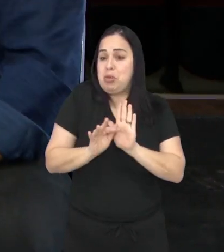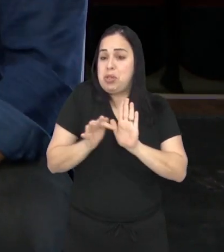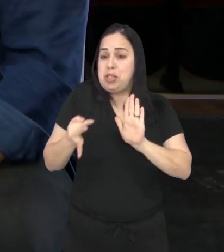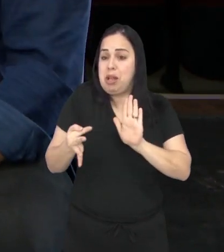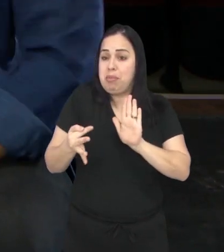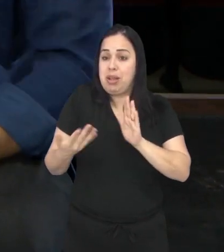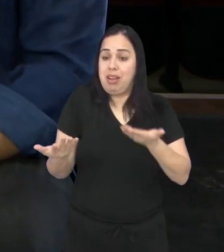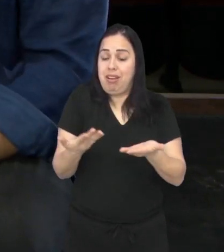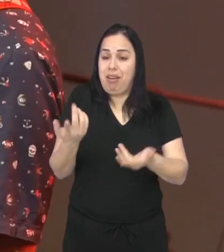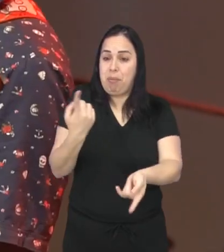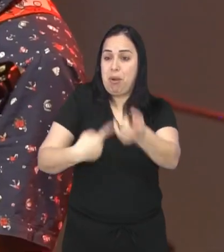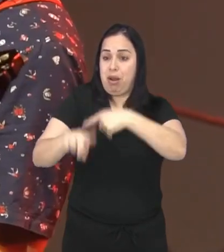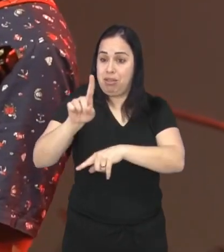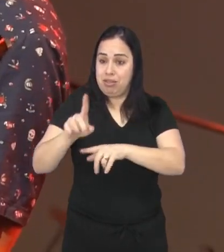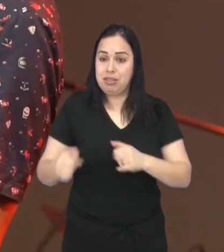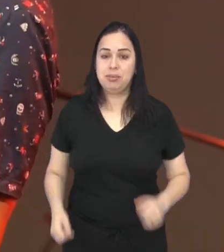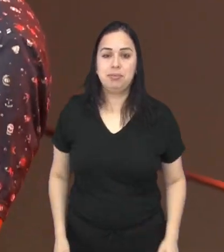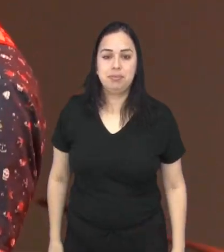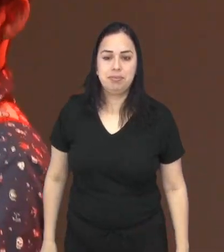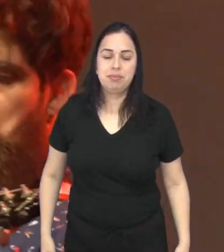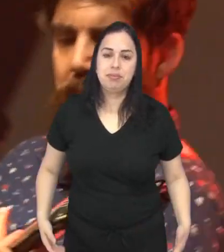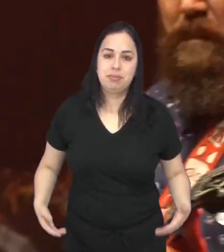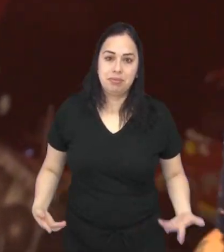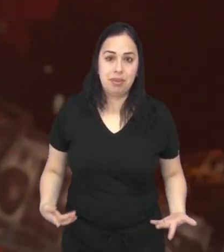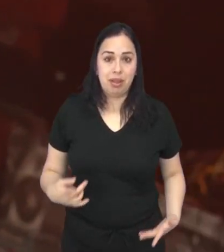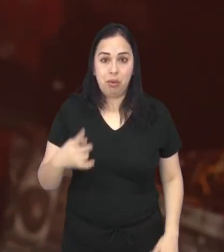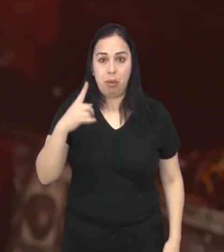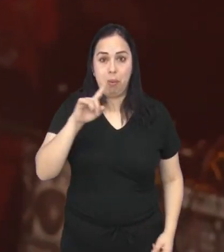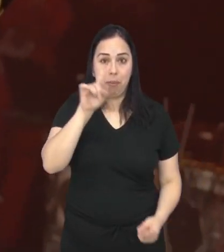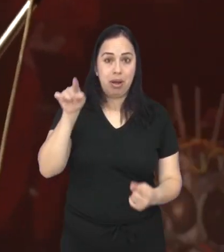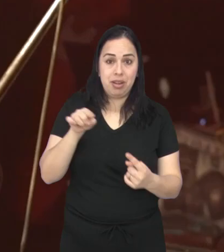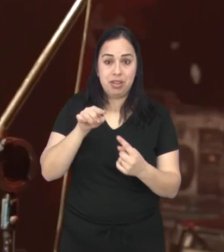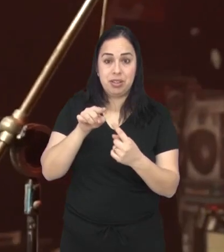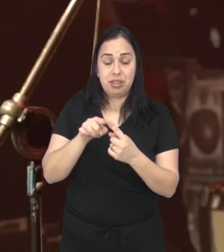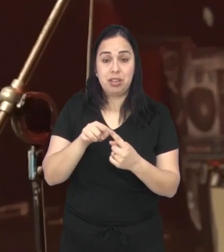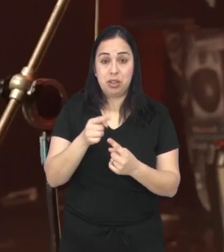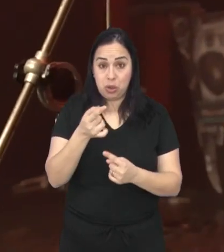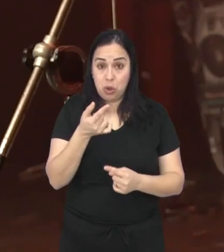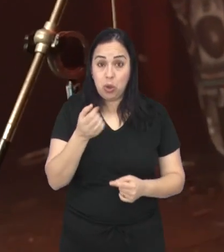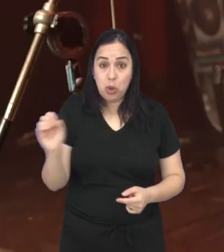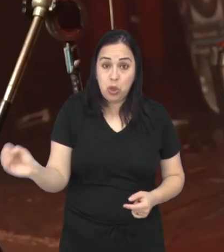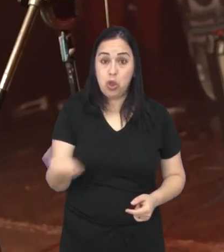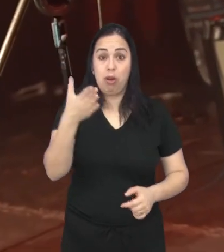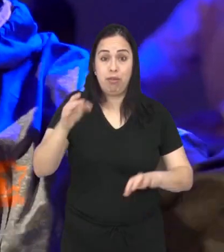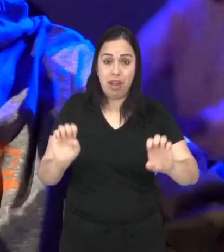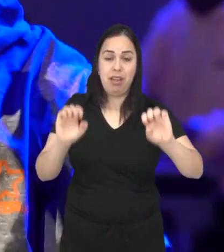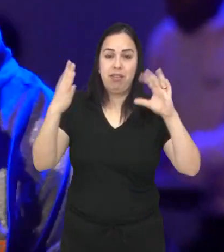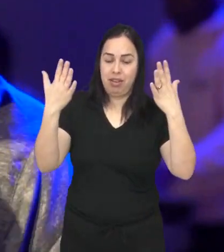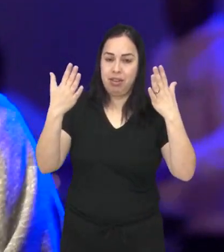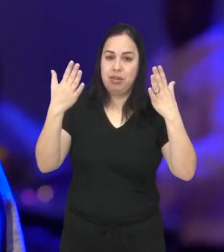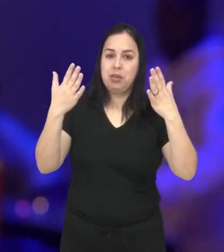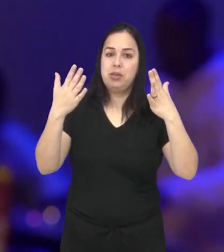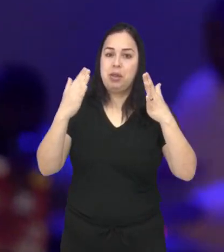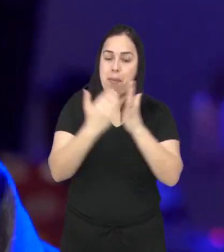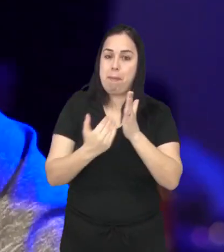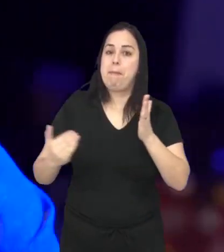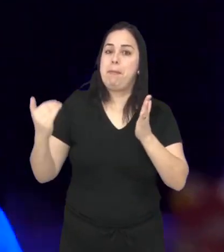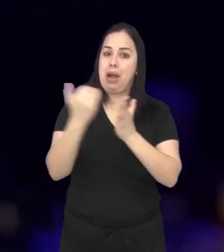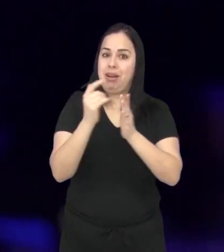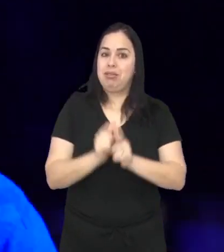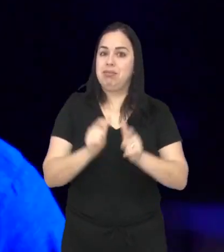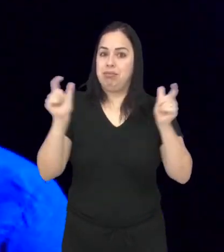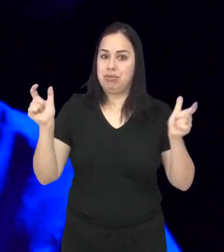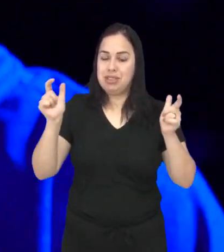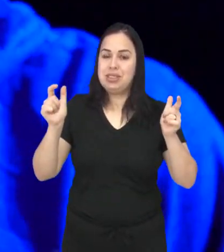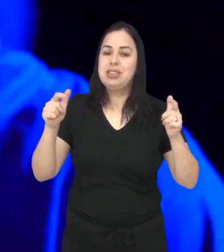no mesmo espaço. E a ideia é de que a próxima edição do projeto seja ainda maior e que a longo prazo o Start Music